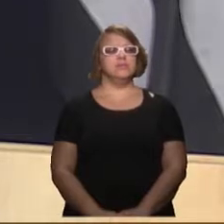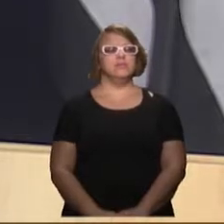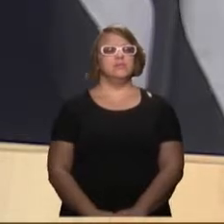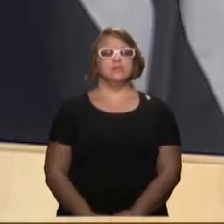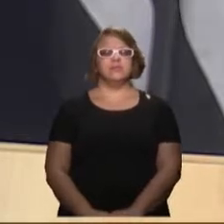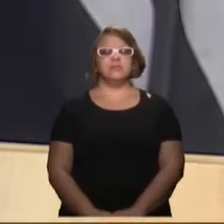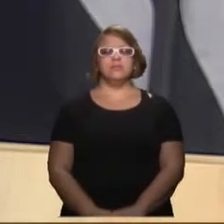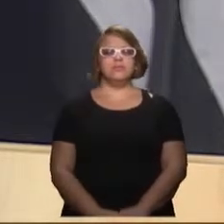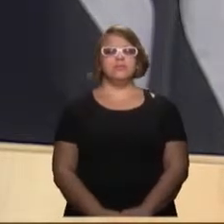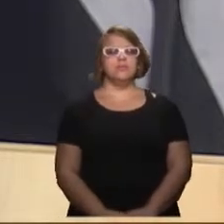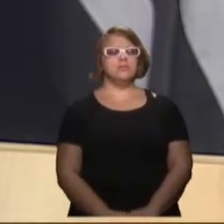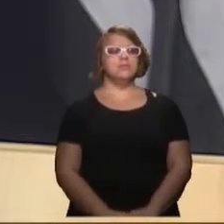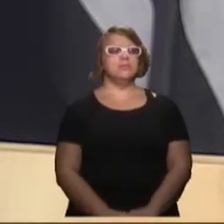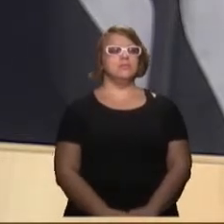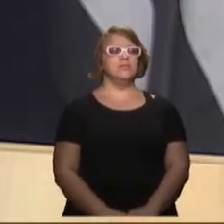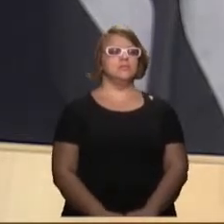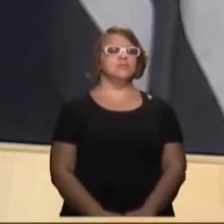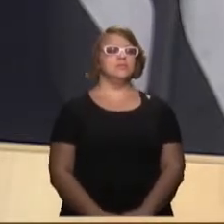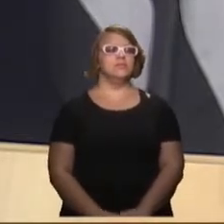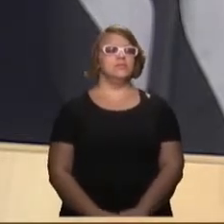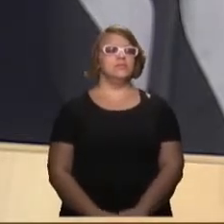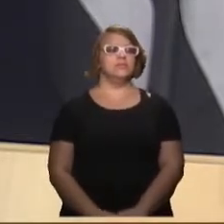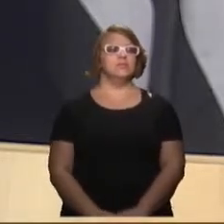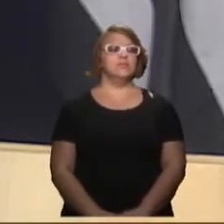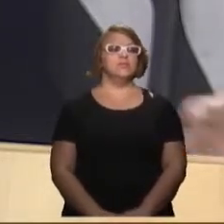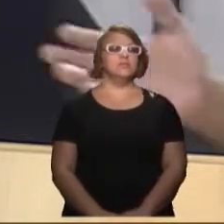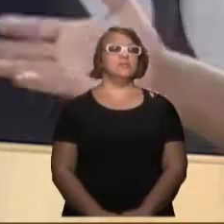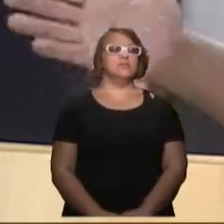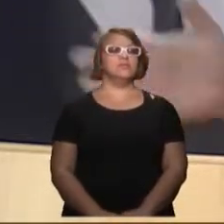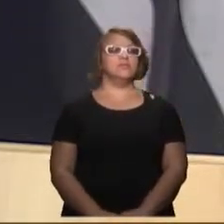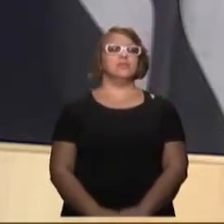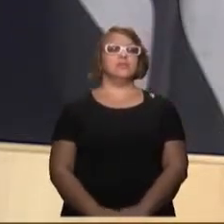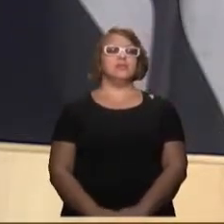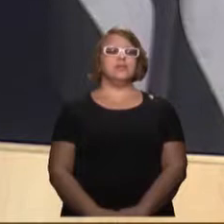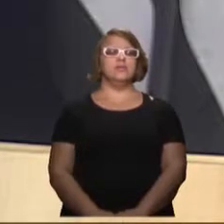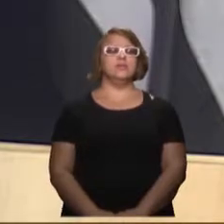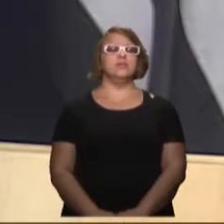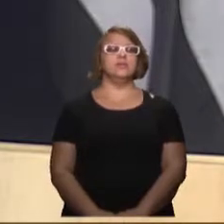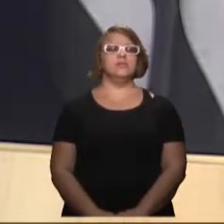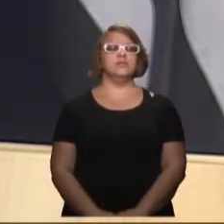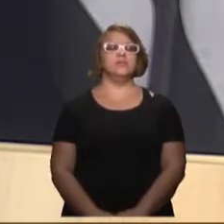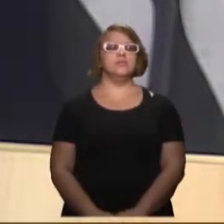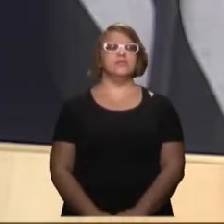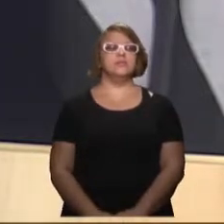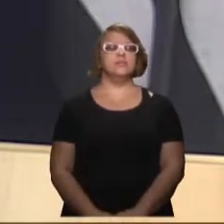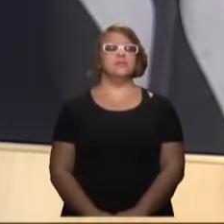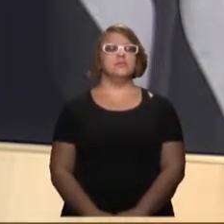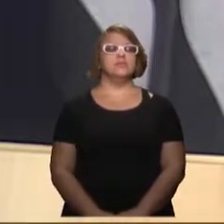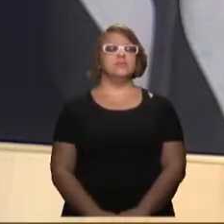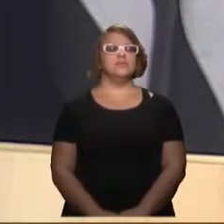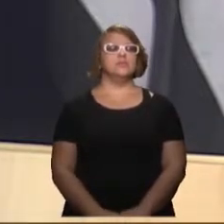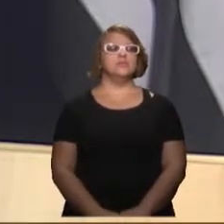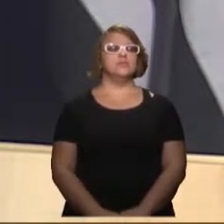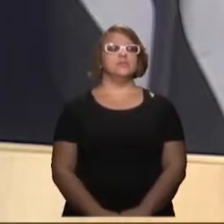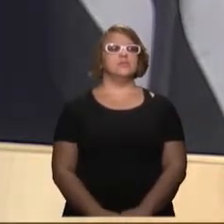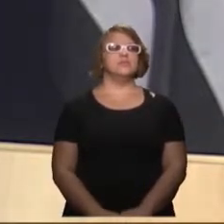Vou falar sempre. Até porque tem algumas pessoas que concordam, não são muitas, mas algumas concordam.